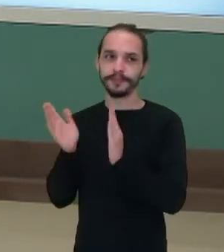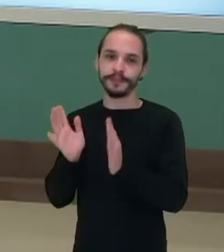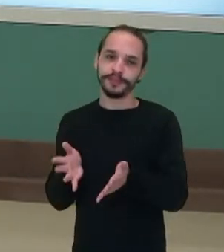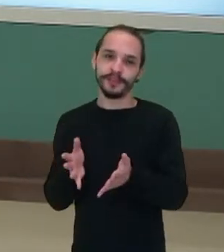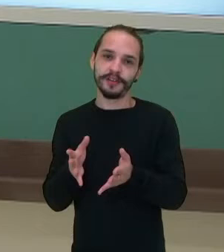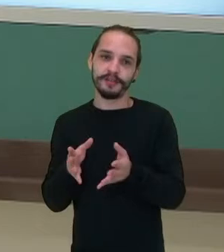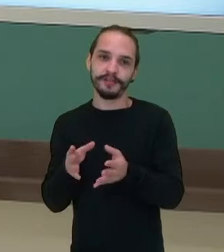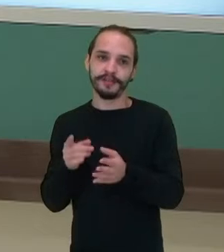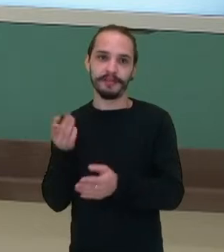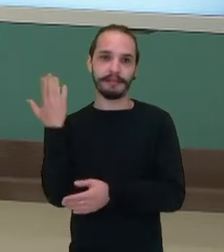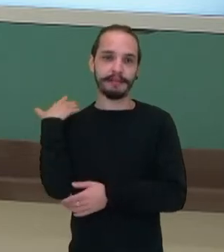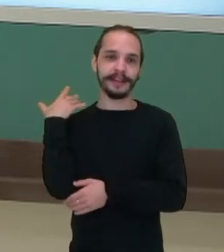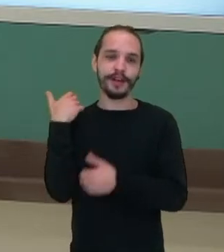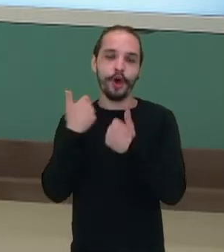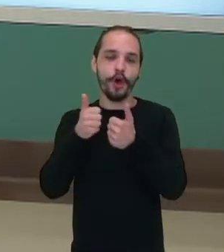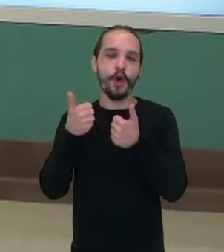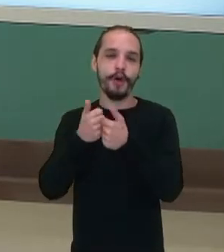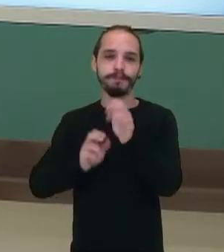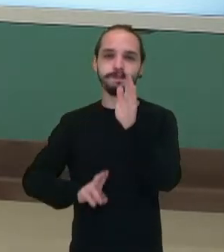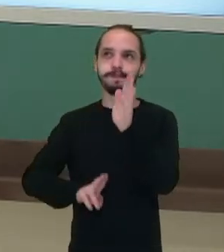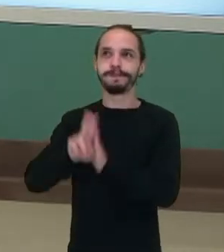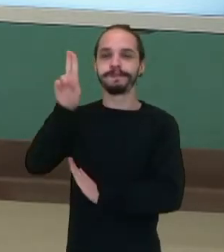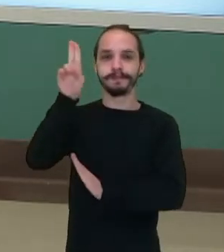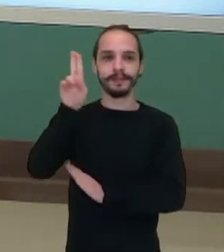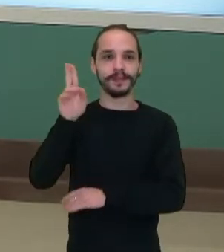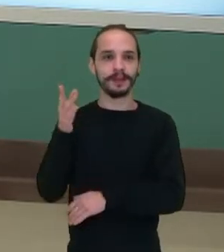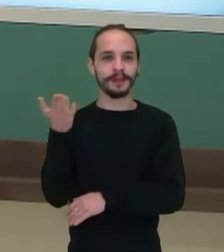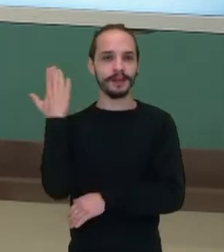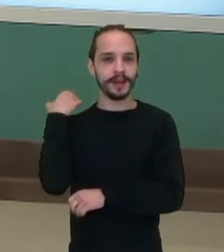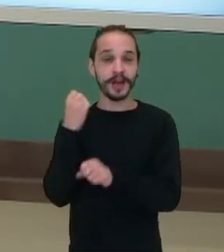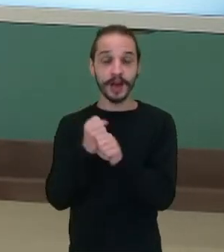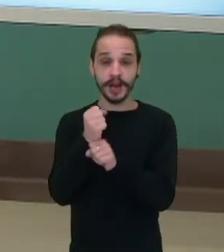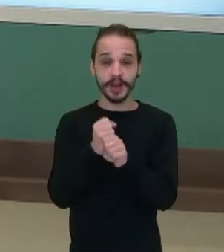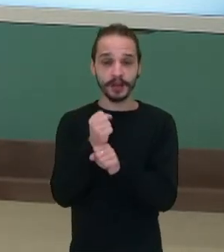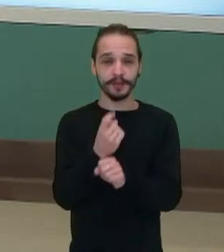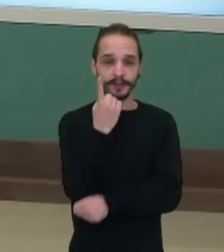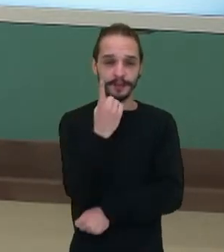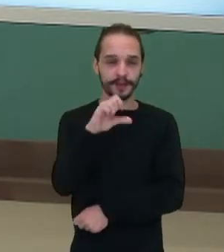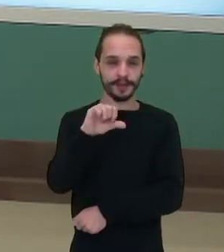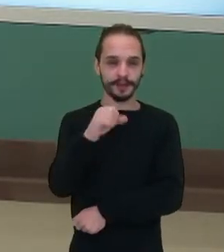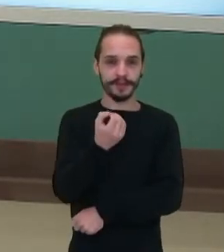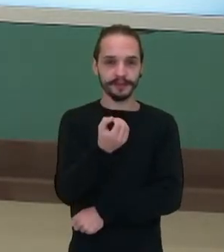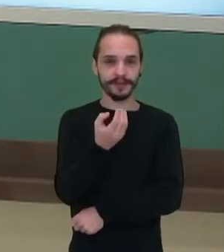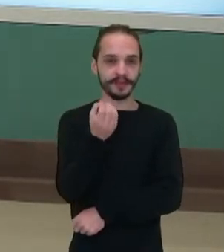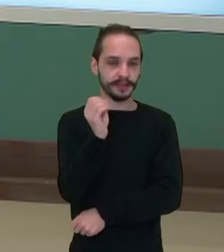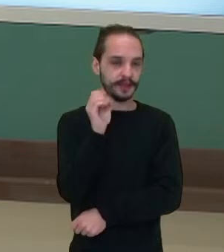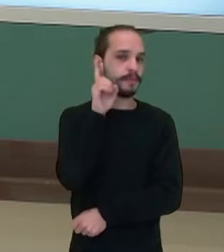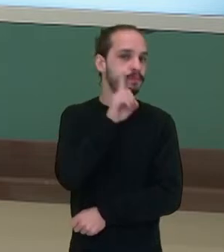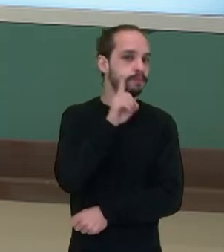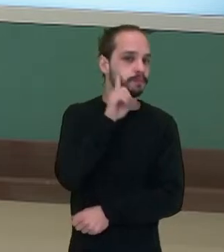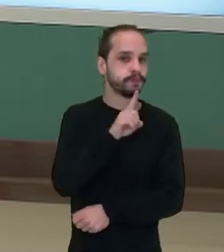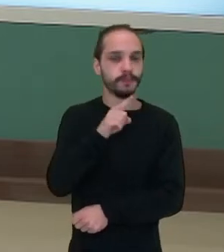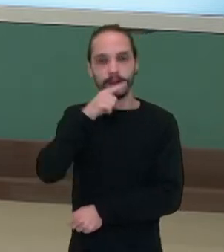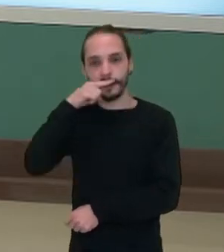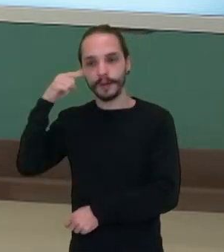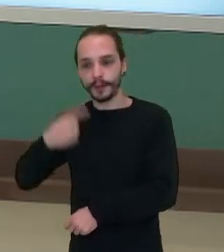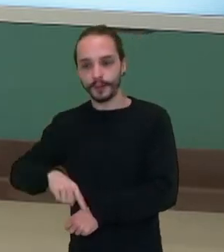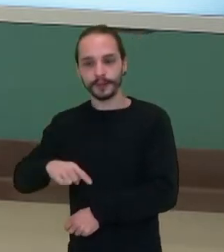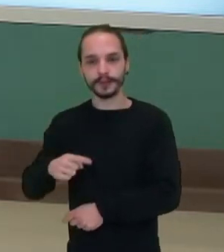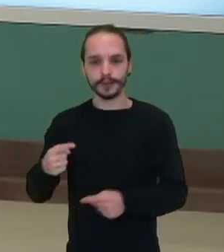ônibus espacial, certo? Veja, na década de 60, Estados Unidos e a União Soviética disputavam